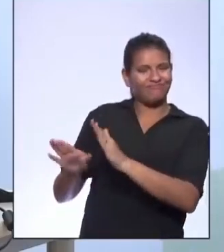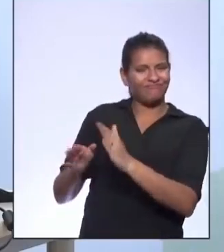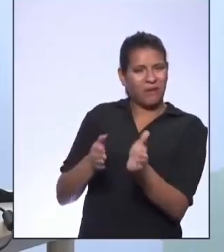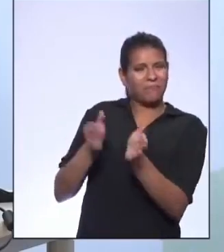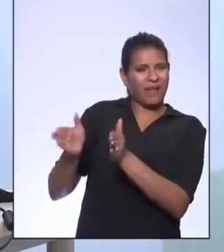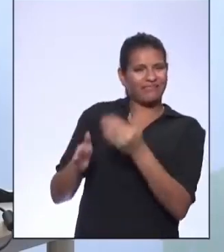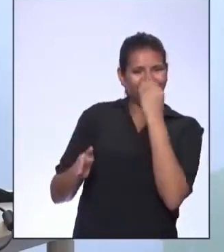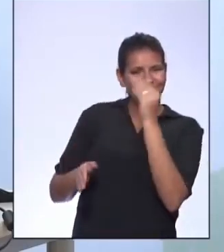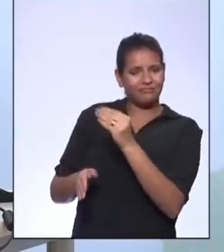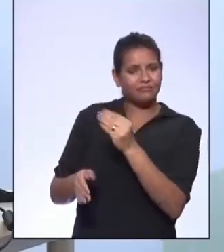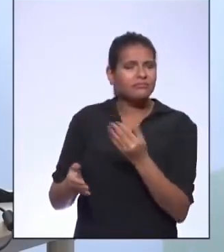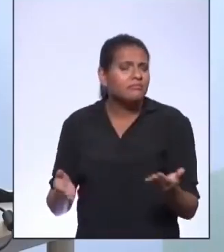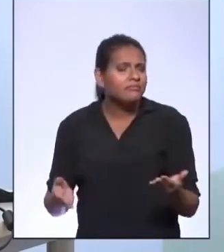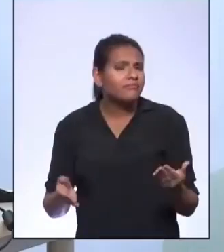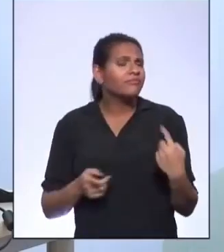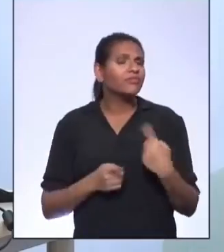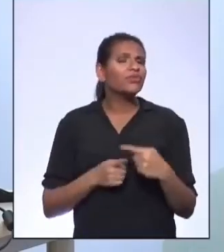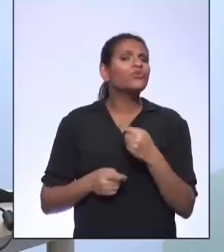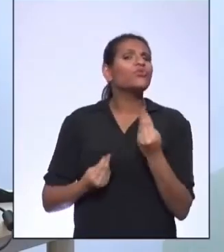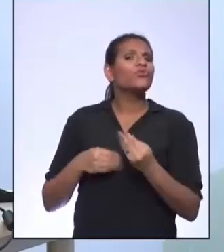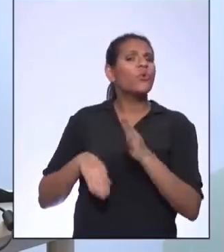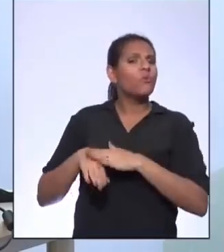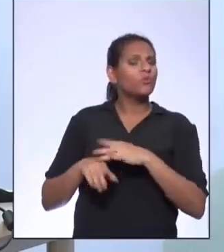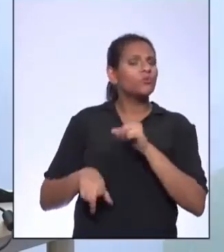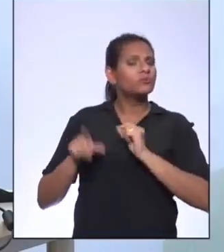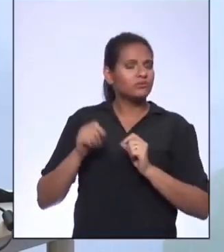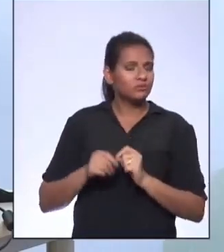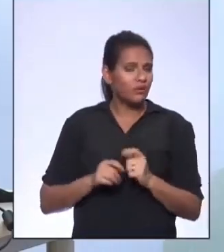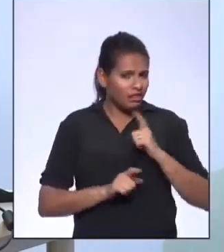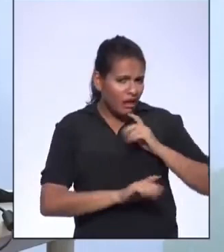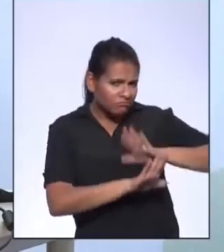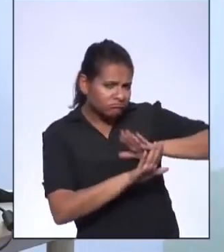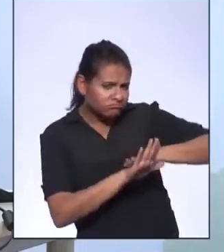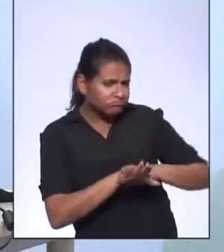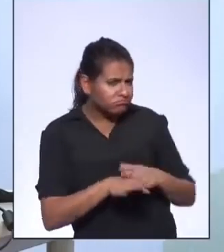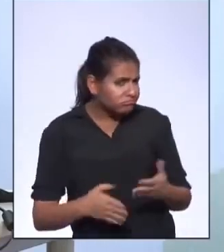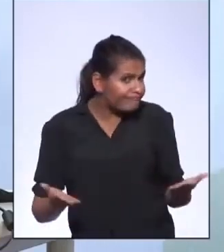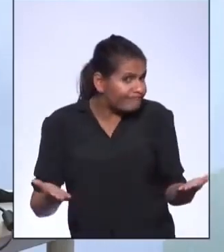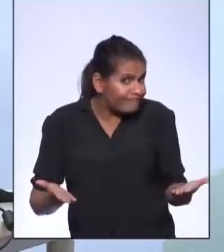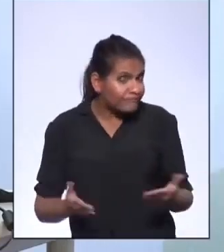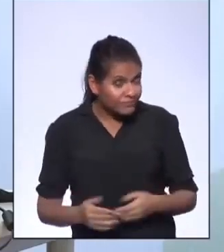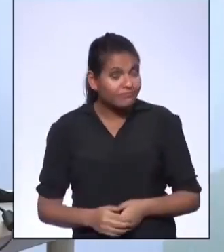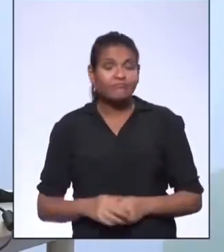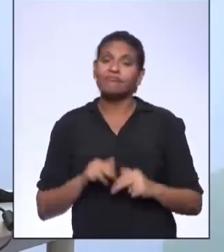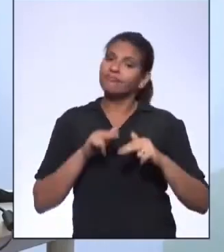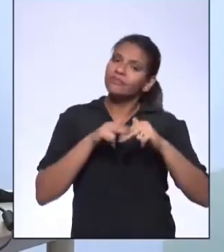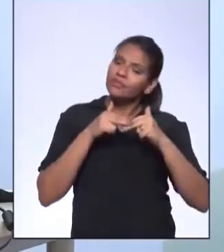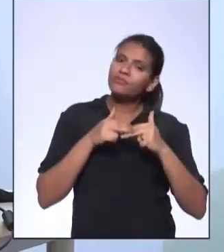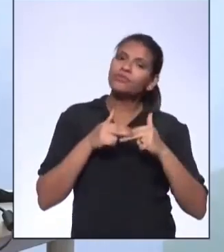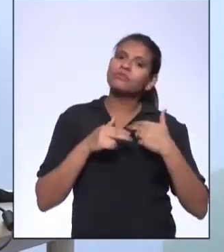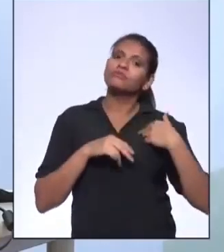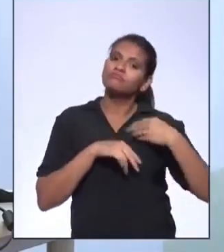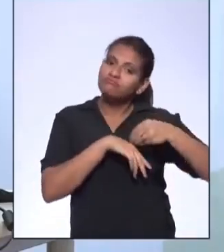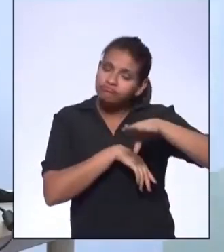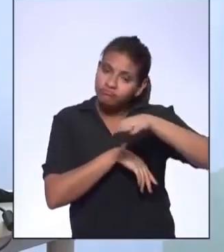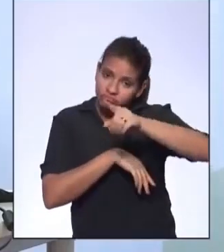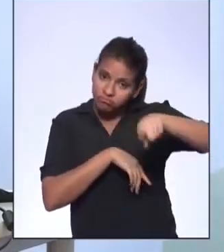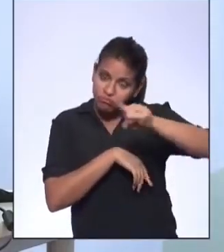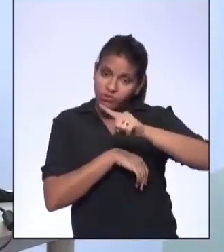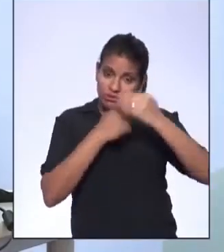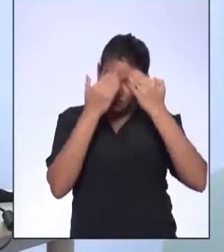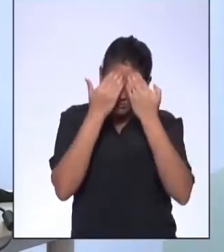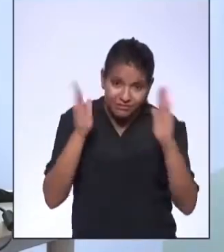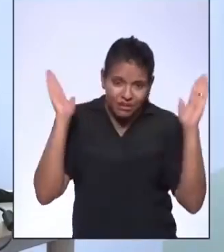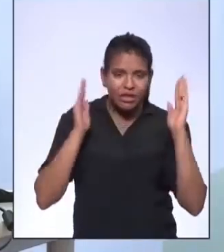Será que existe ali alguma intenção por trás? Então, o que a gente quer trazer para vocês, que é o que a gente fala, vocês têm o direito